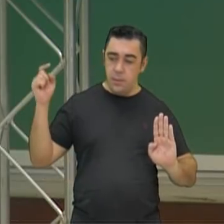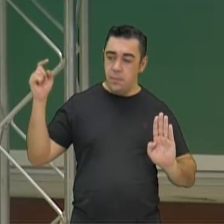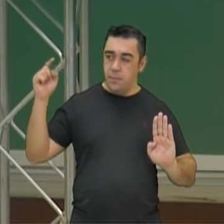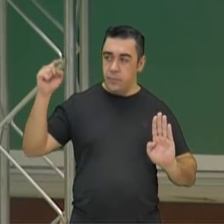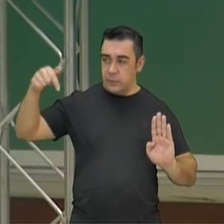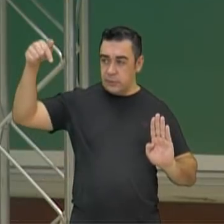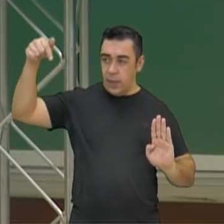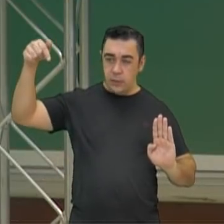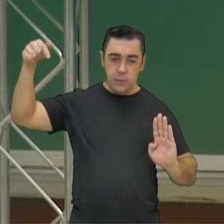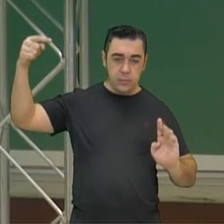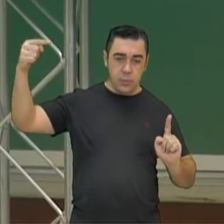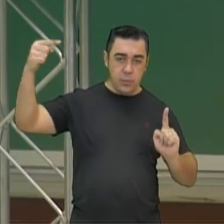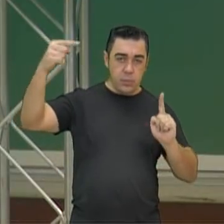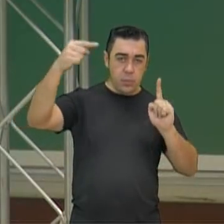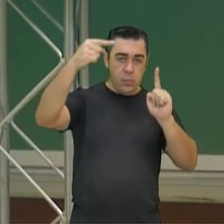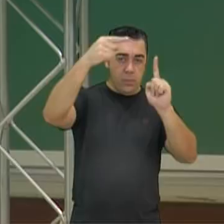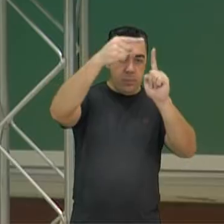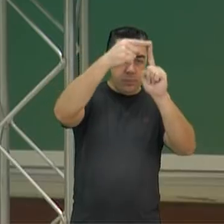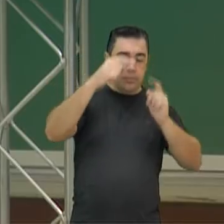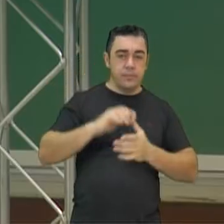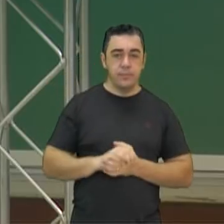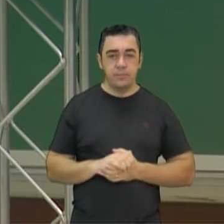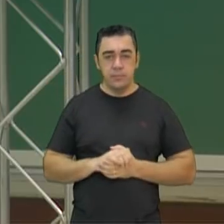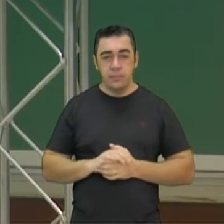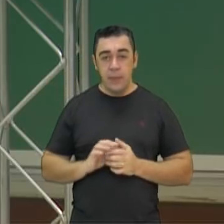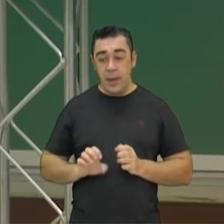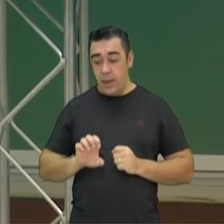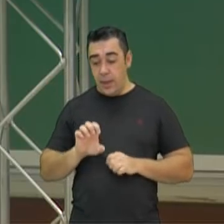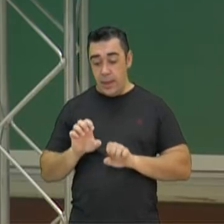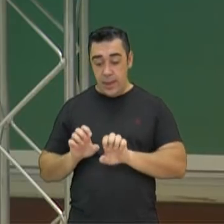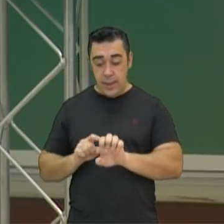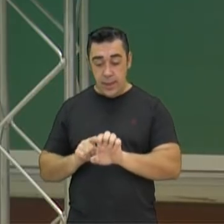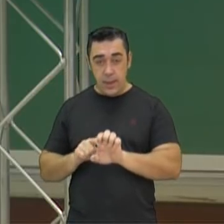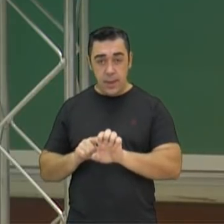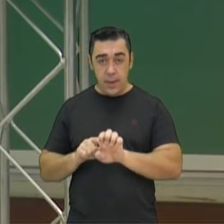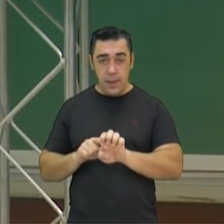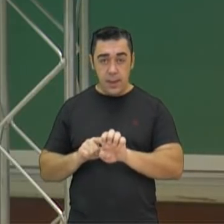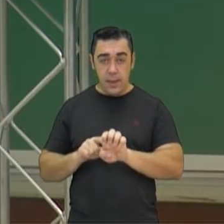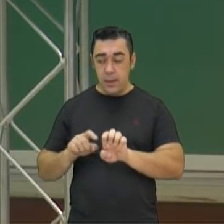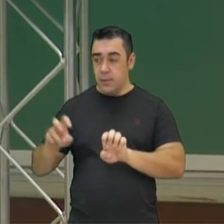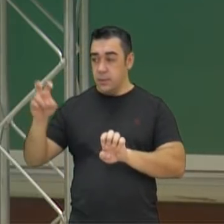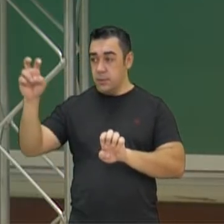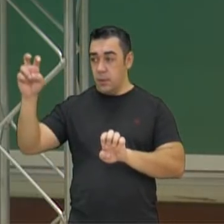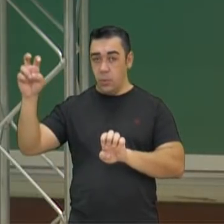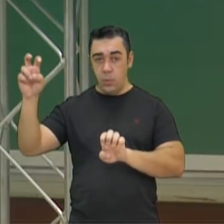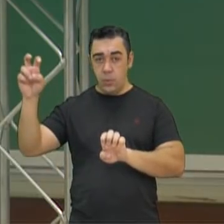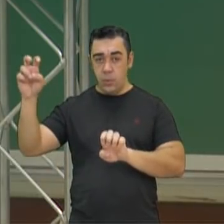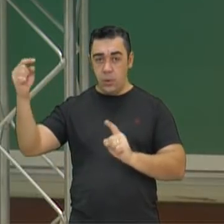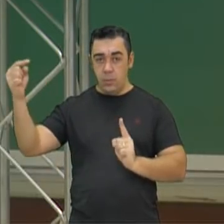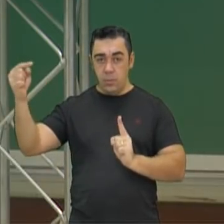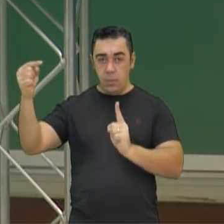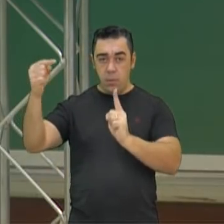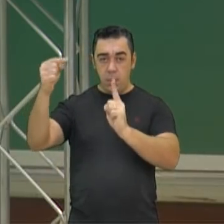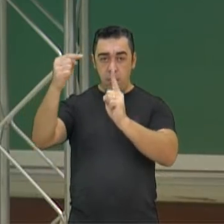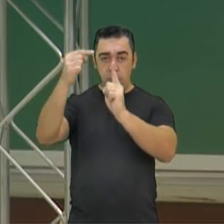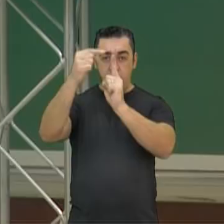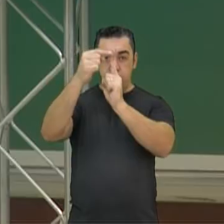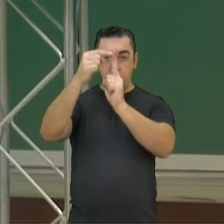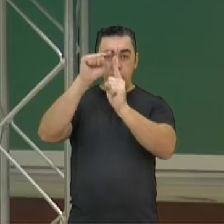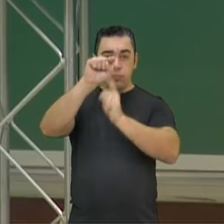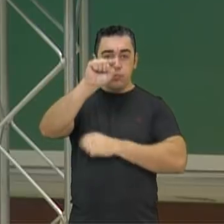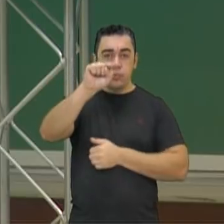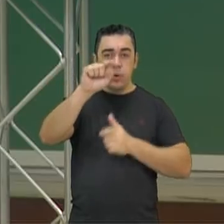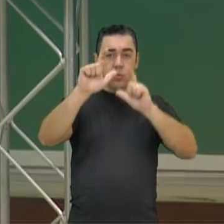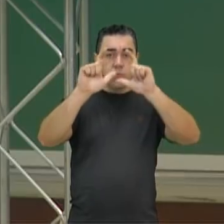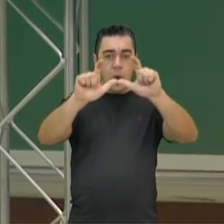B7, fileira 7. E5, qual que é a pecinha que está no E5? Poderia ser um peão, poderia ser uma torre, um cavalo, qualquer peça